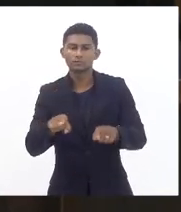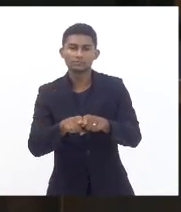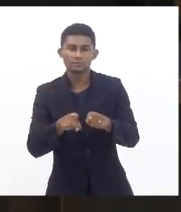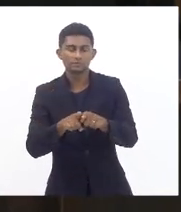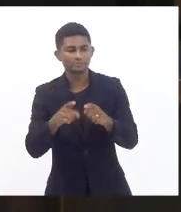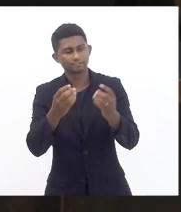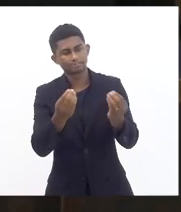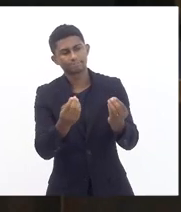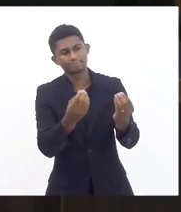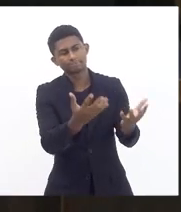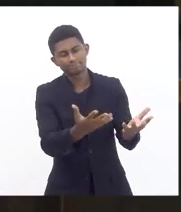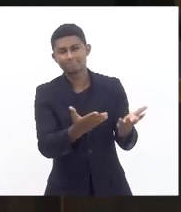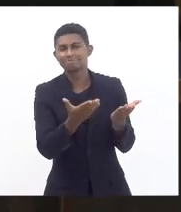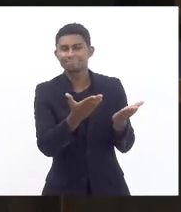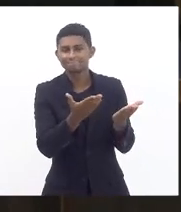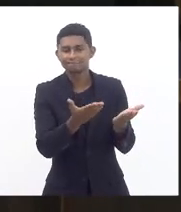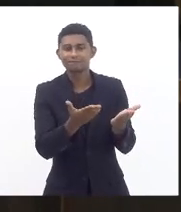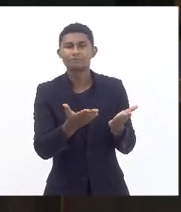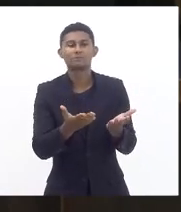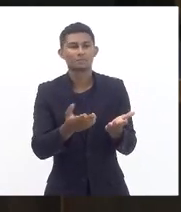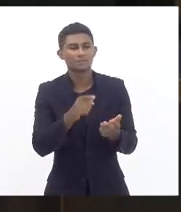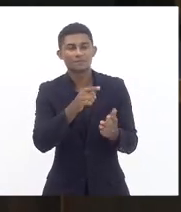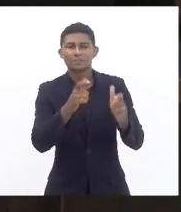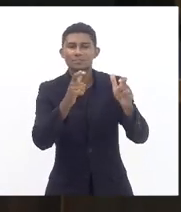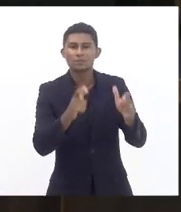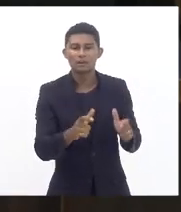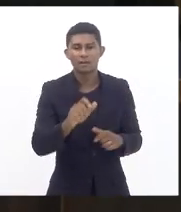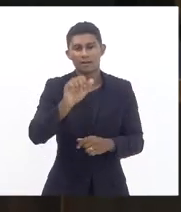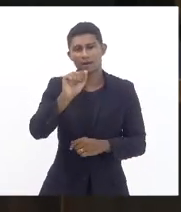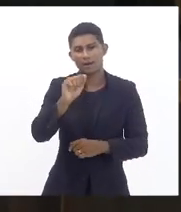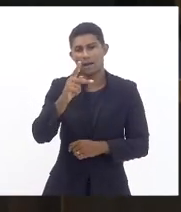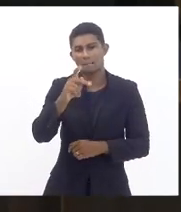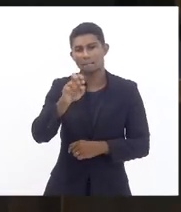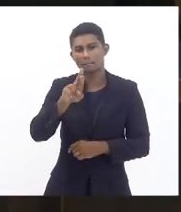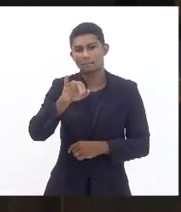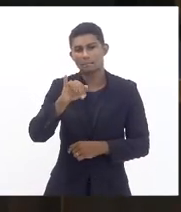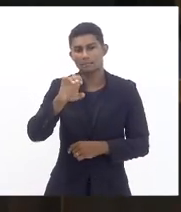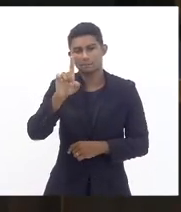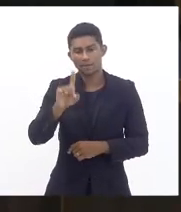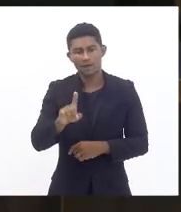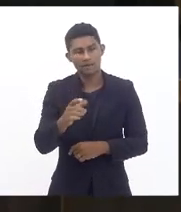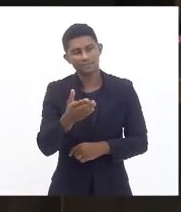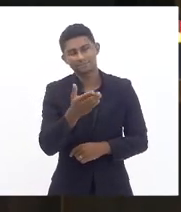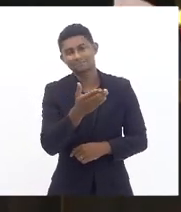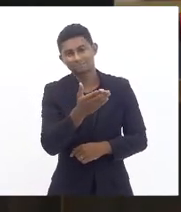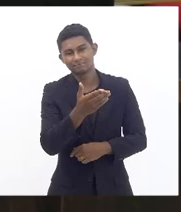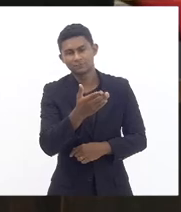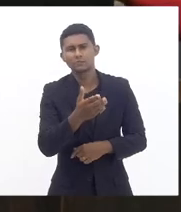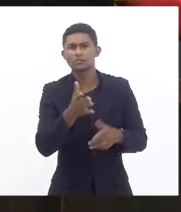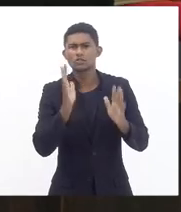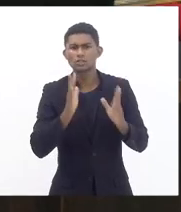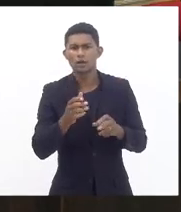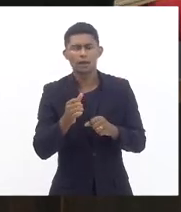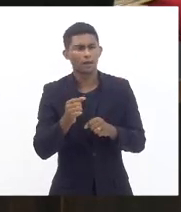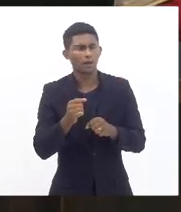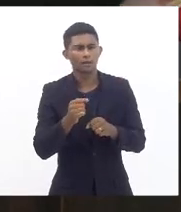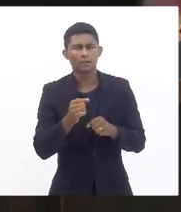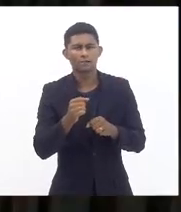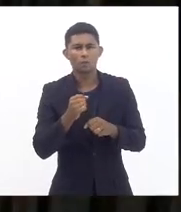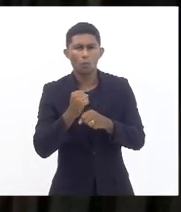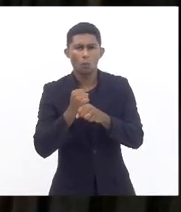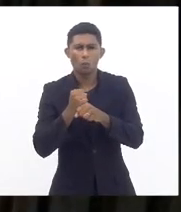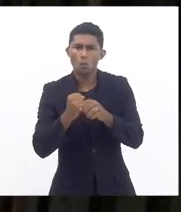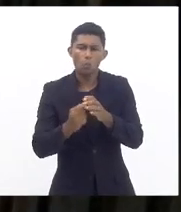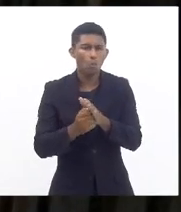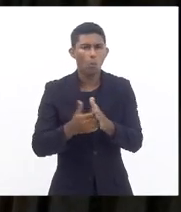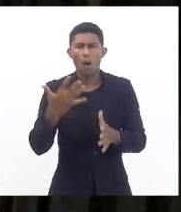vereador Pedro Paulo, de Aperibé, que está aqui presente, vereador de 8 mandatos, Tia Ju. Queria pedir a Tia Ju que